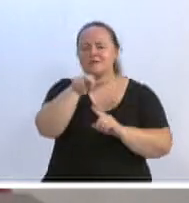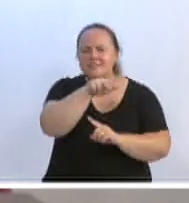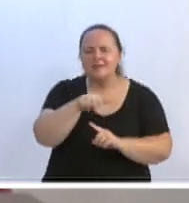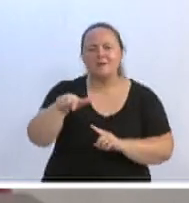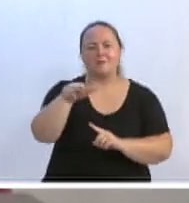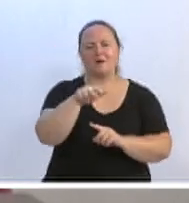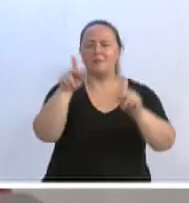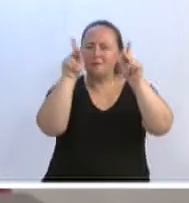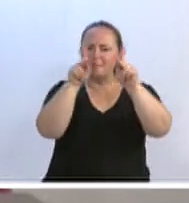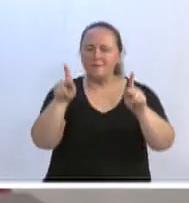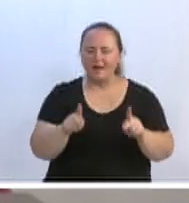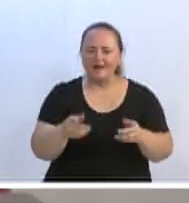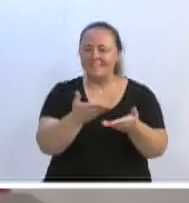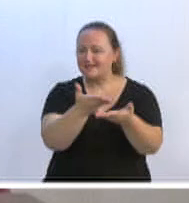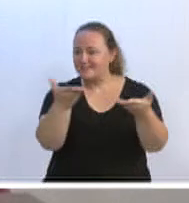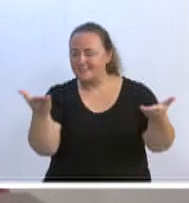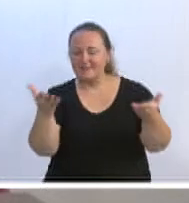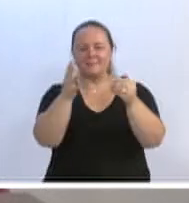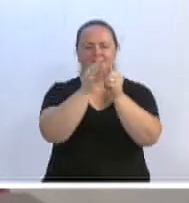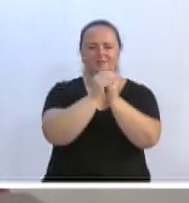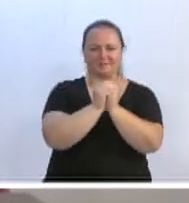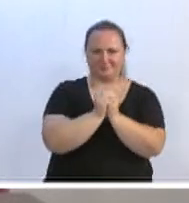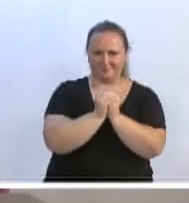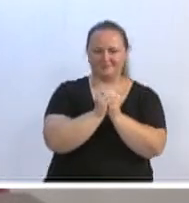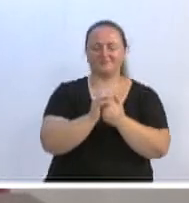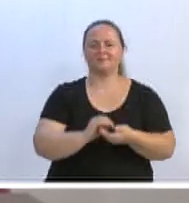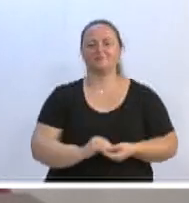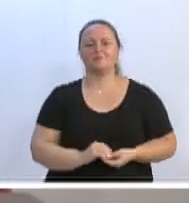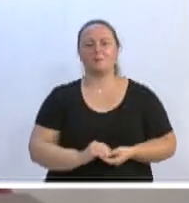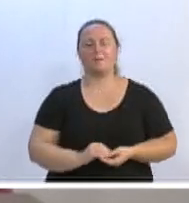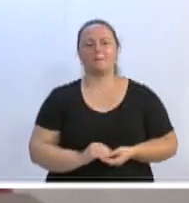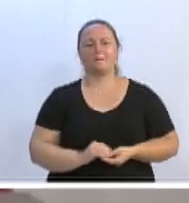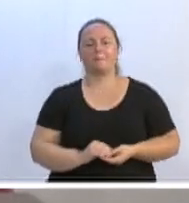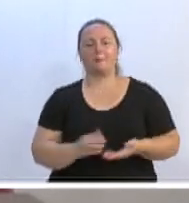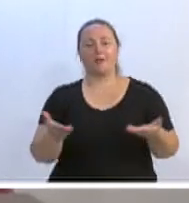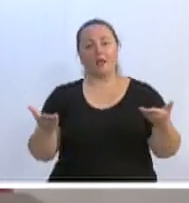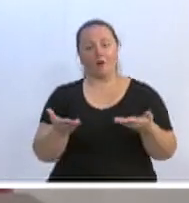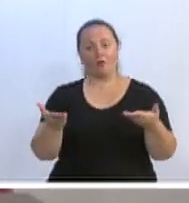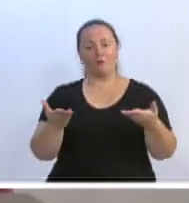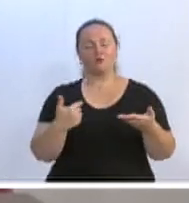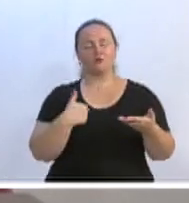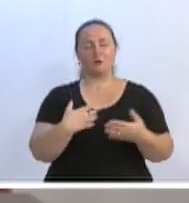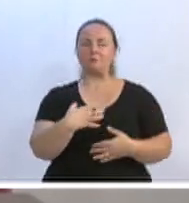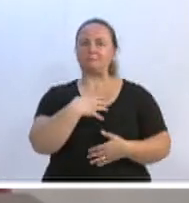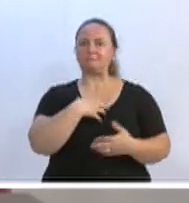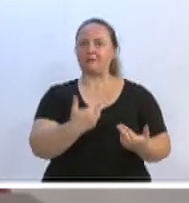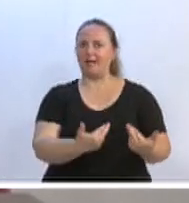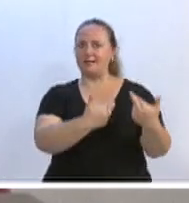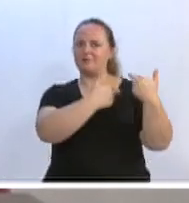Amém. Amém. Coube a mim aqui, nesta sessão solene,